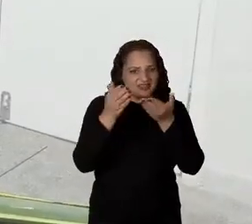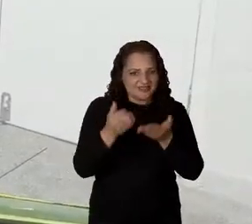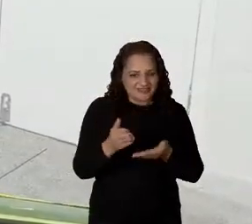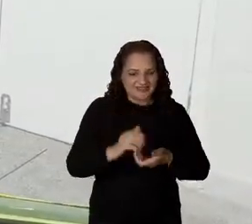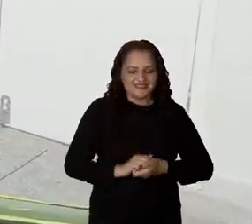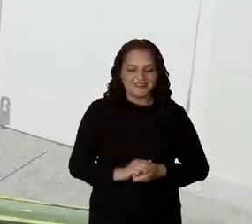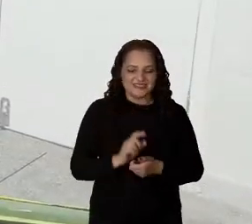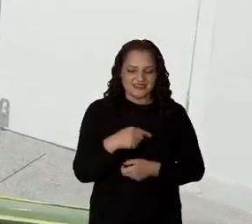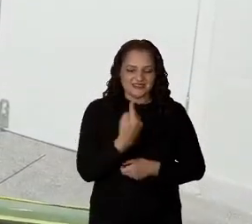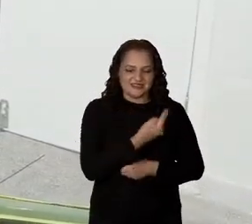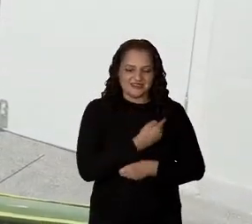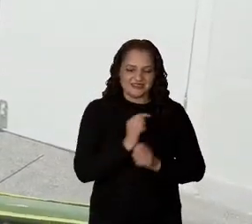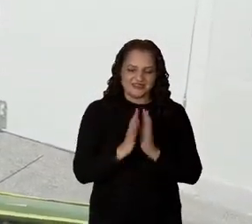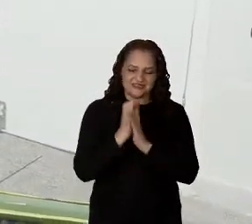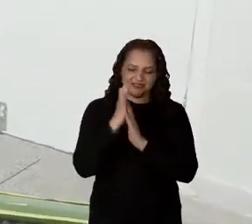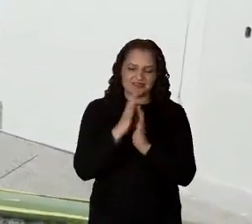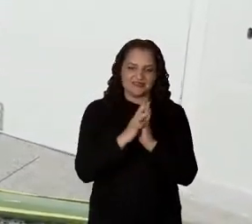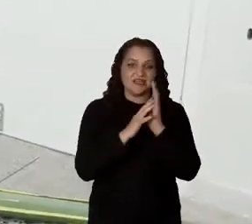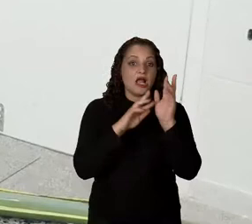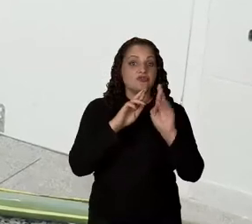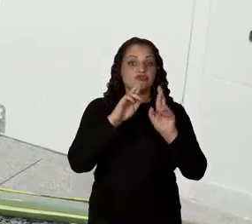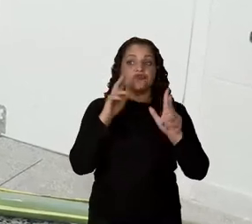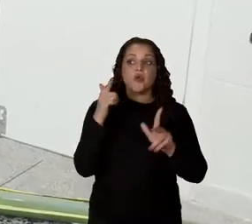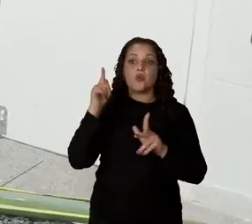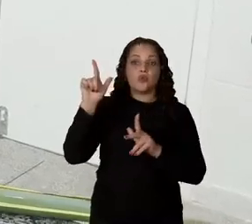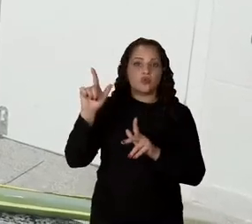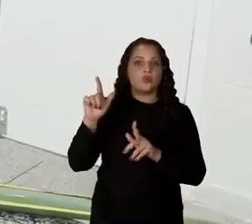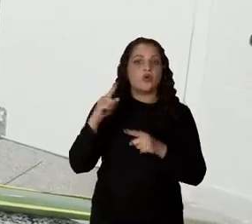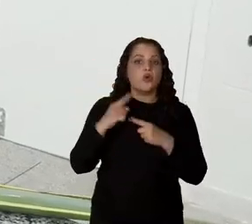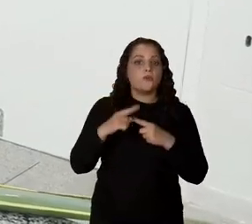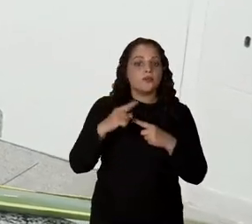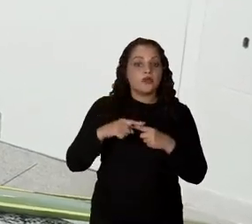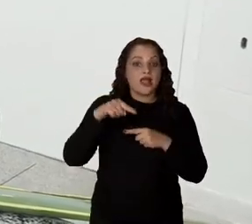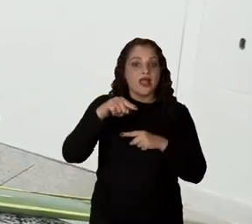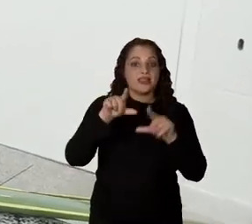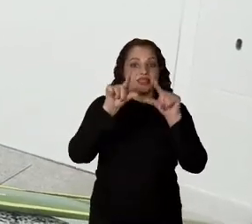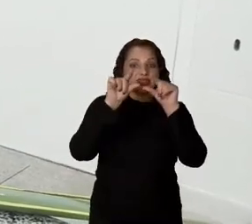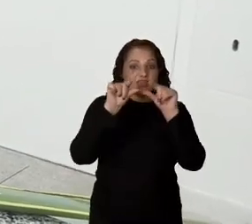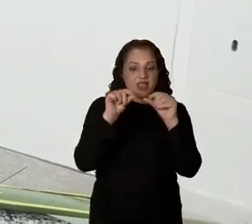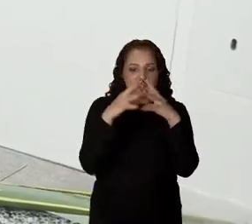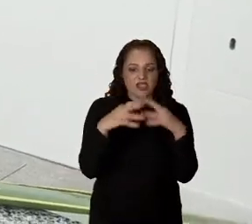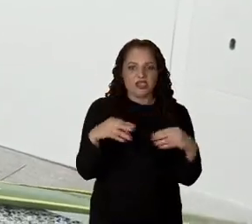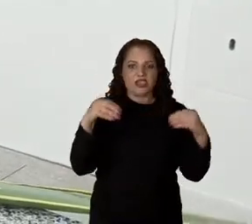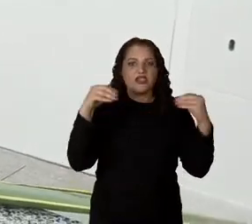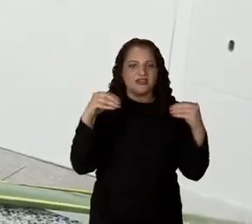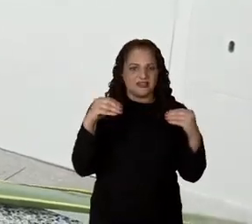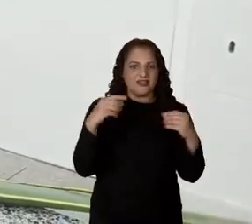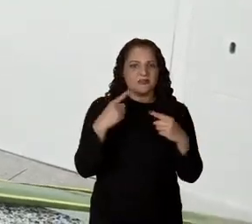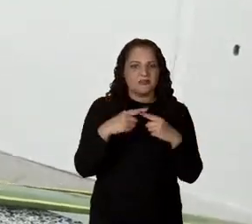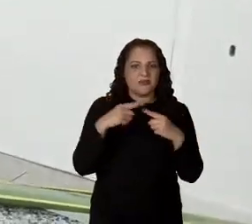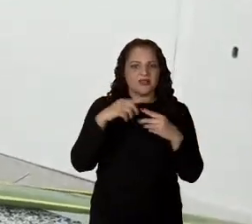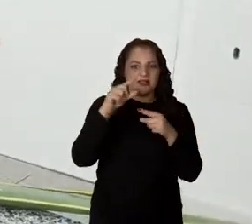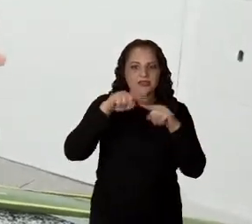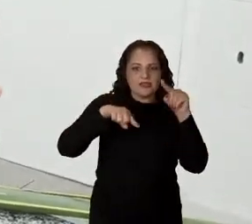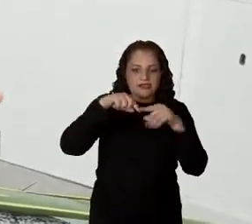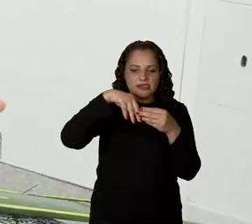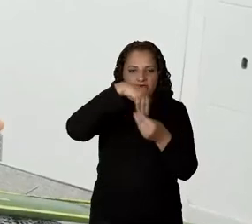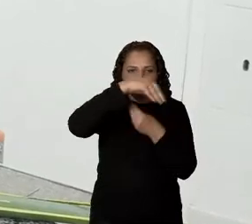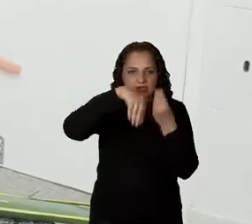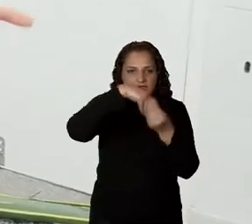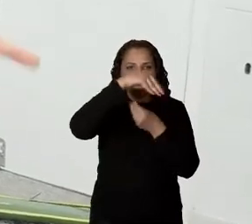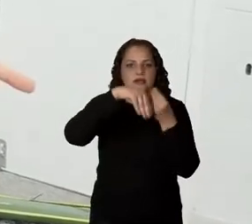das luvas de látex, têm um tempo de degradação de 6 a 8 meses e devido às substâncias do sisal, tendem a ser